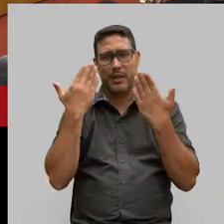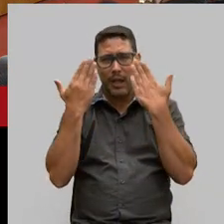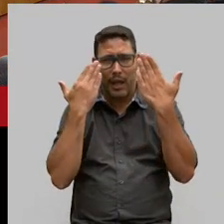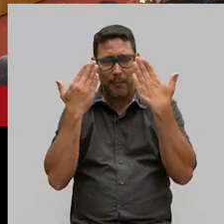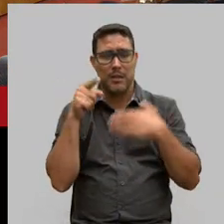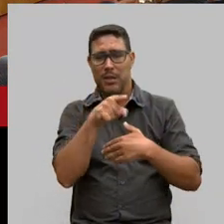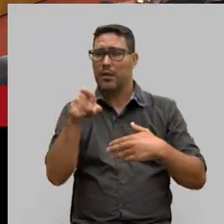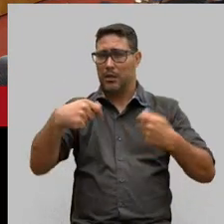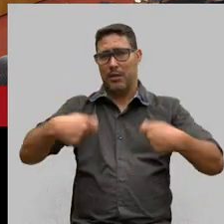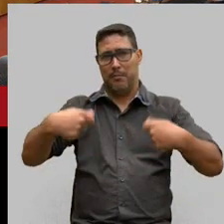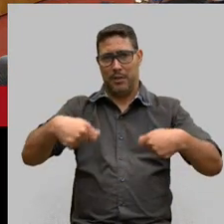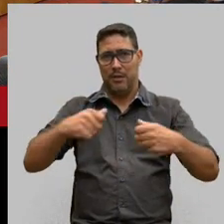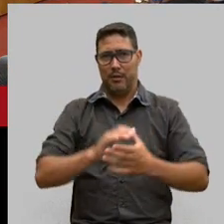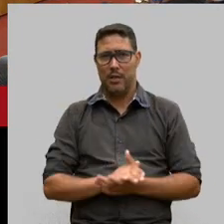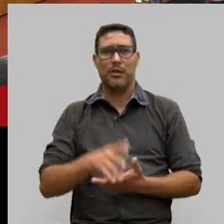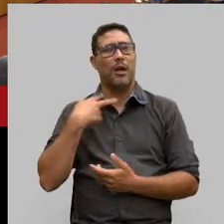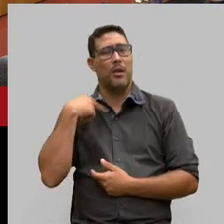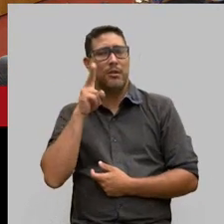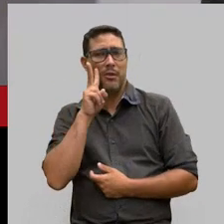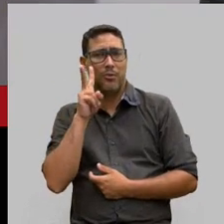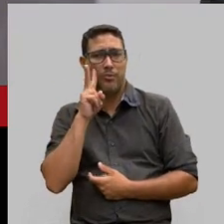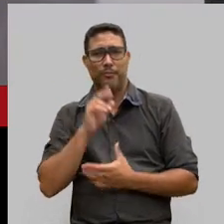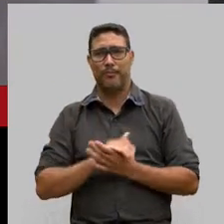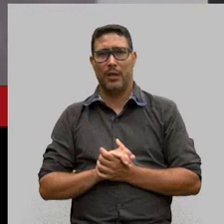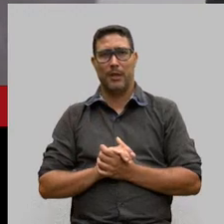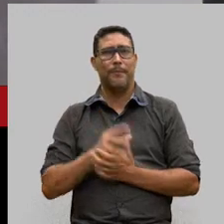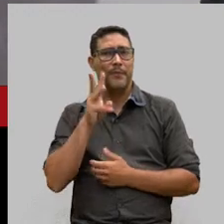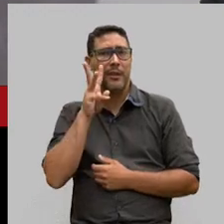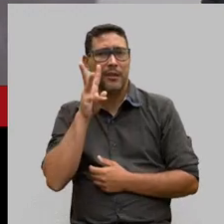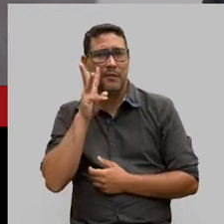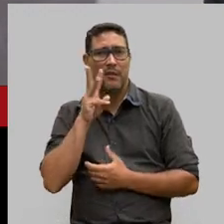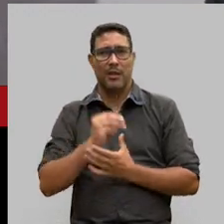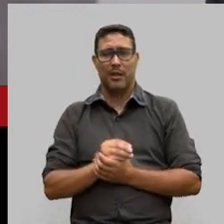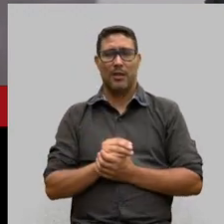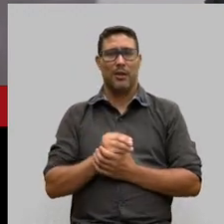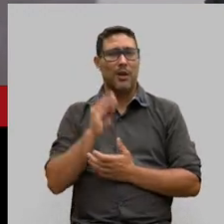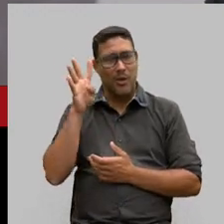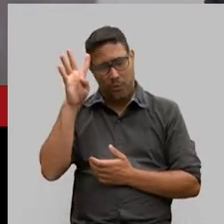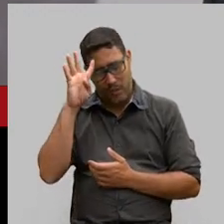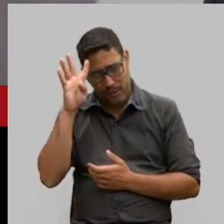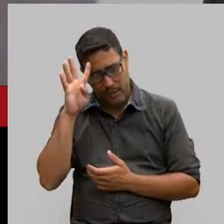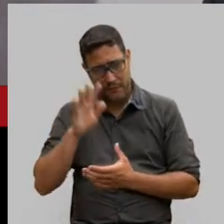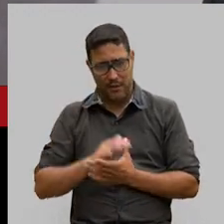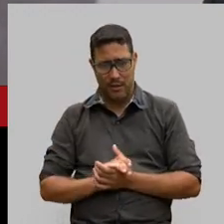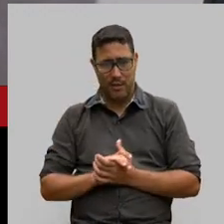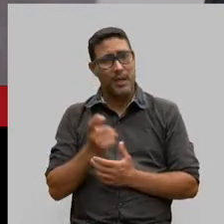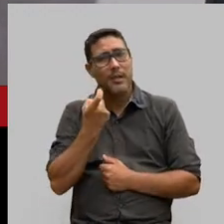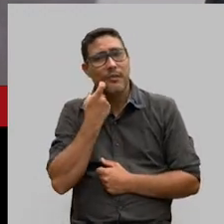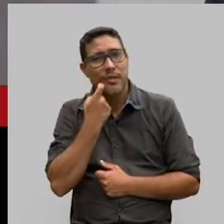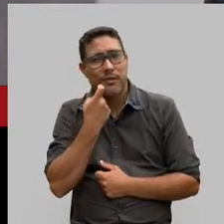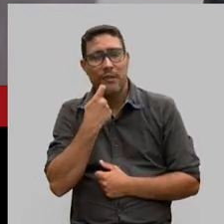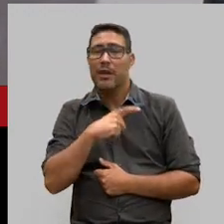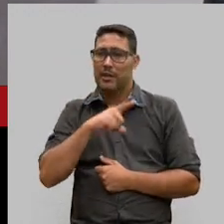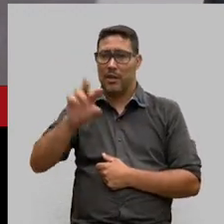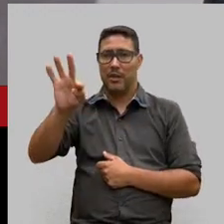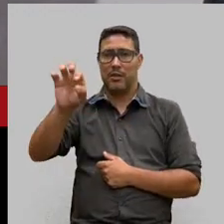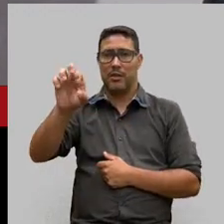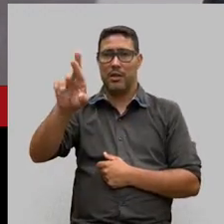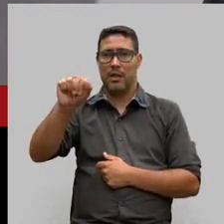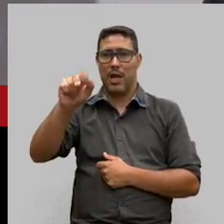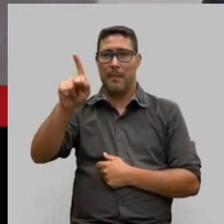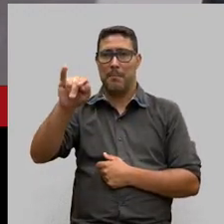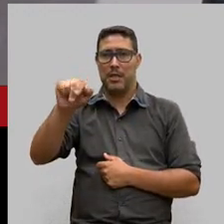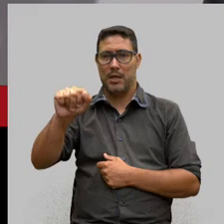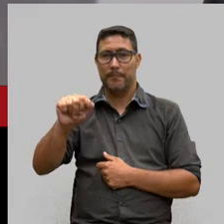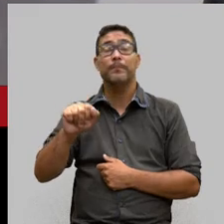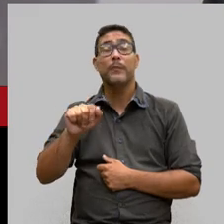terapia dias de segunda-feira dia de terça-feira dia de quarta-feira e dia de sexta-feira quem são as